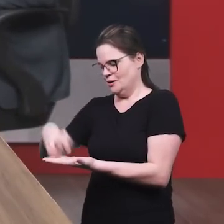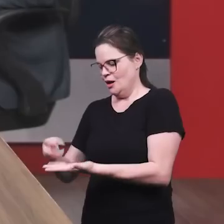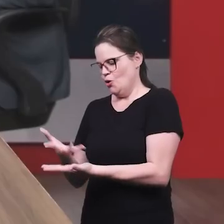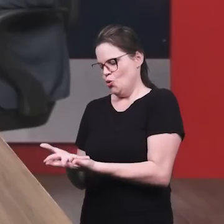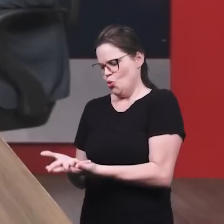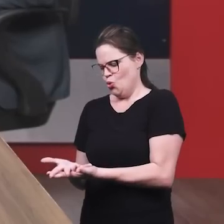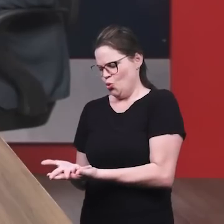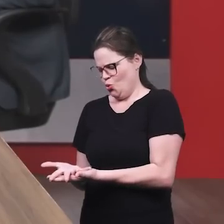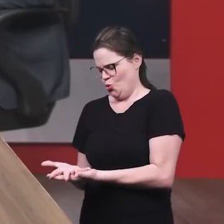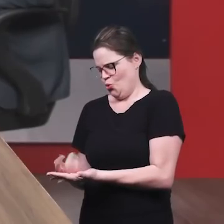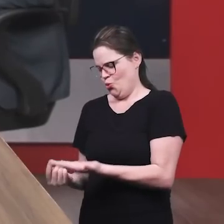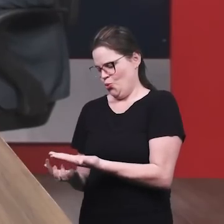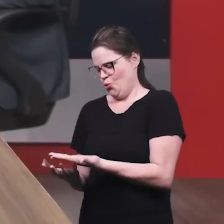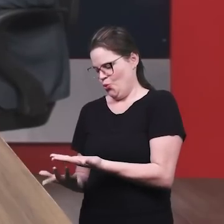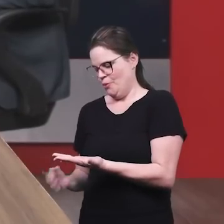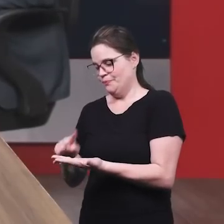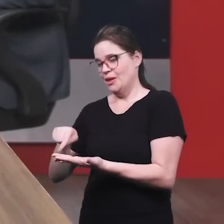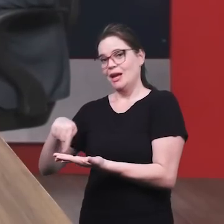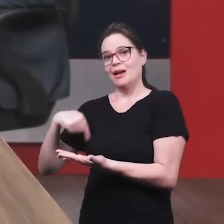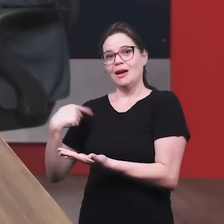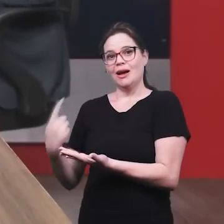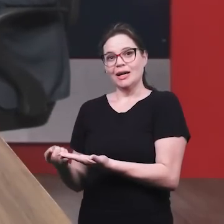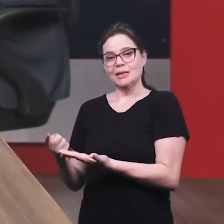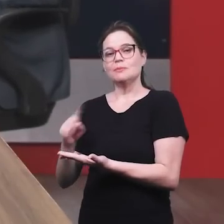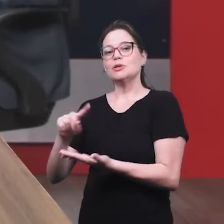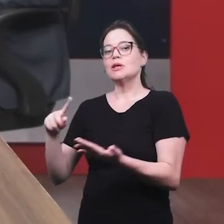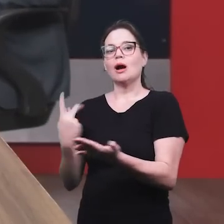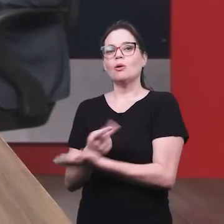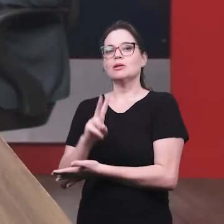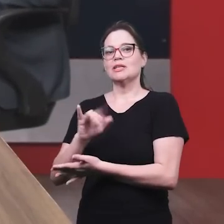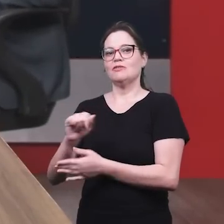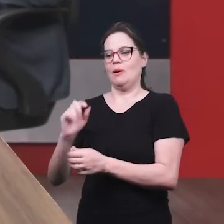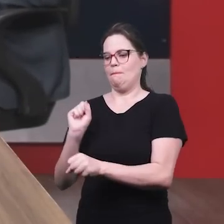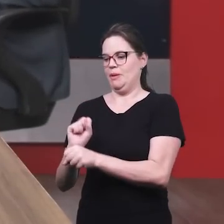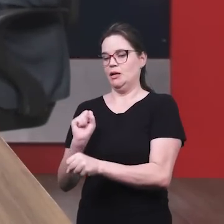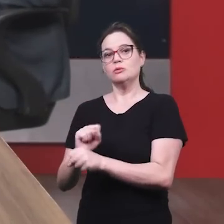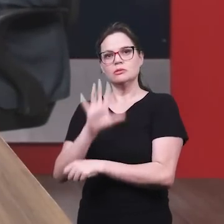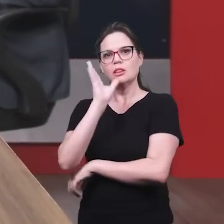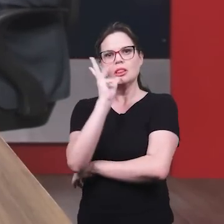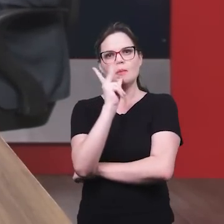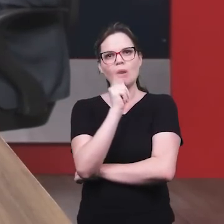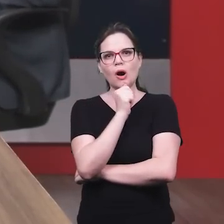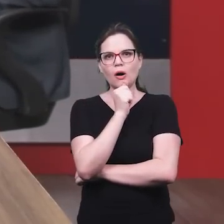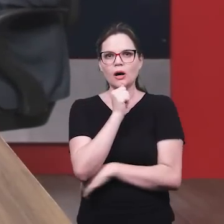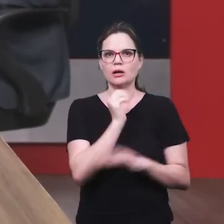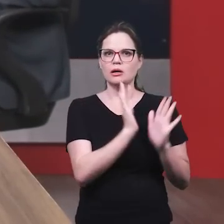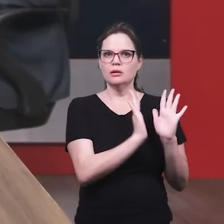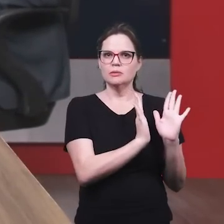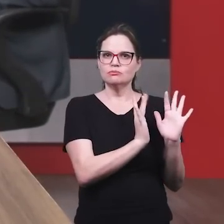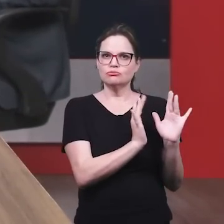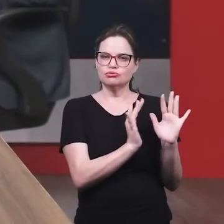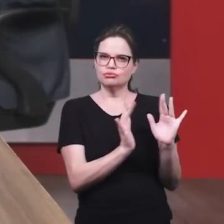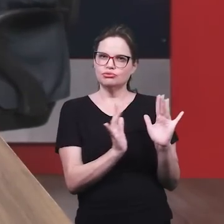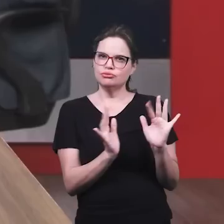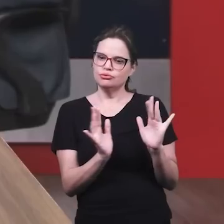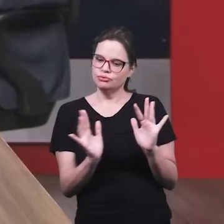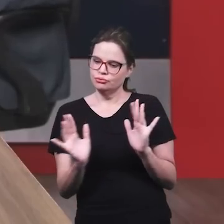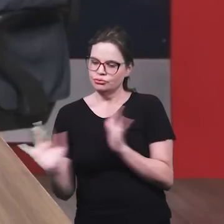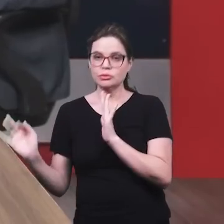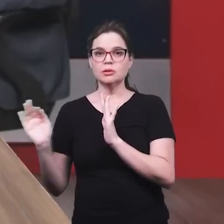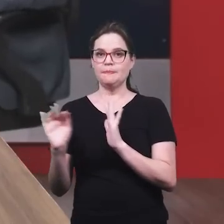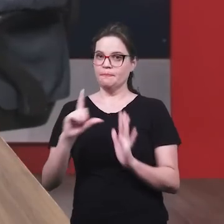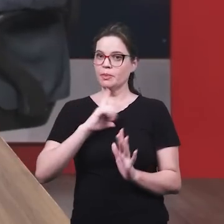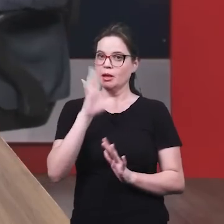a maturação é diferente. Se fermentar demais, você perde o vinho. Então é um longo tempo, É um longo processo, né? Cada vinho tem o seu tempo,